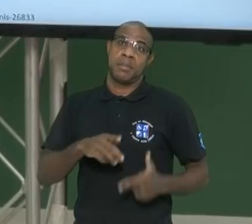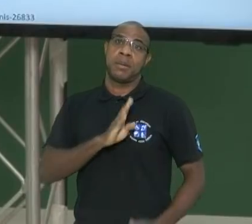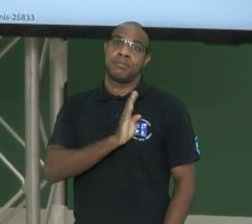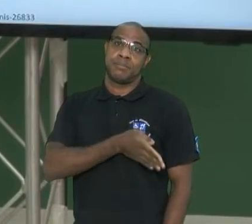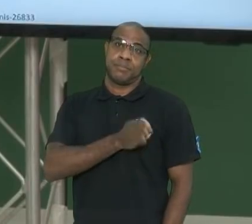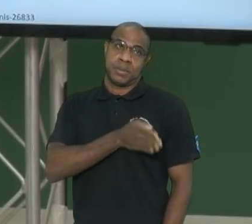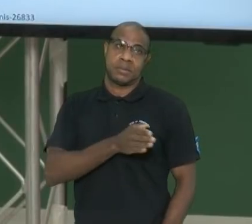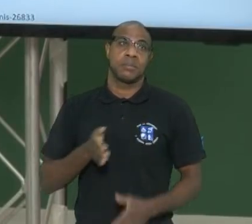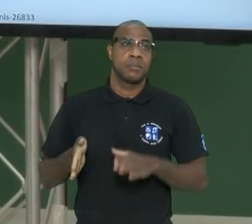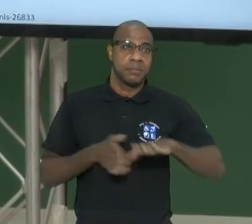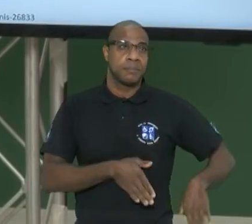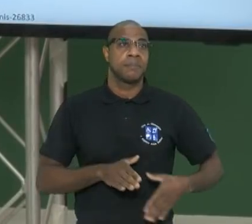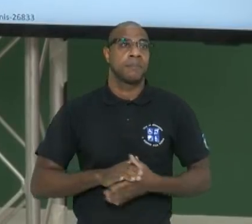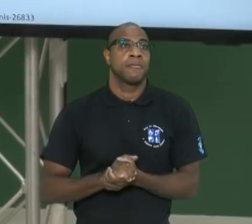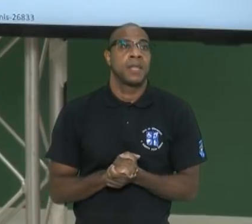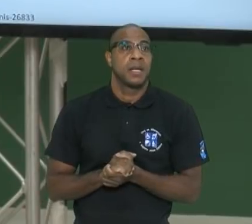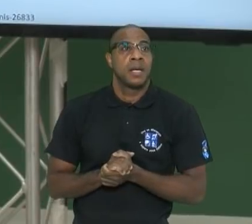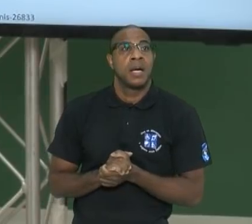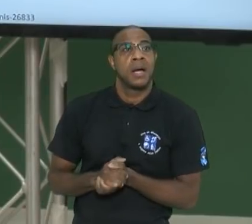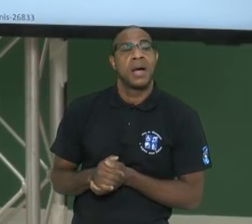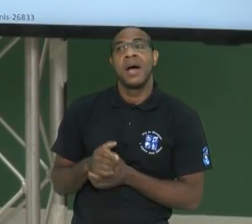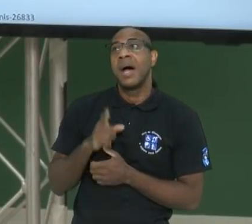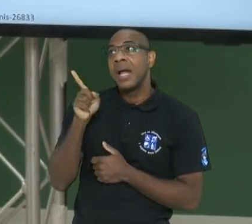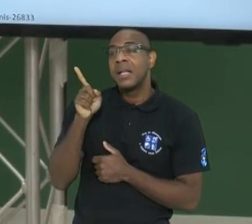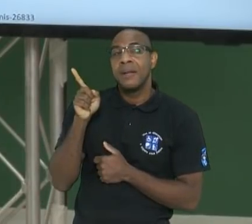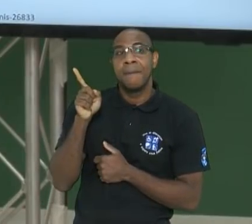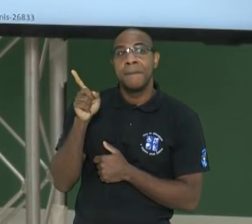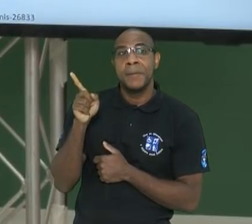A grande questão aqui, pessoal, é quando você